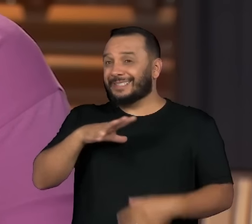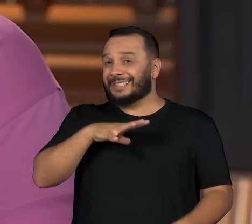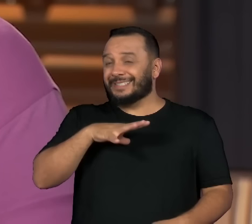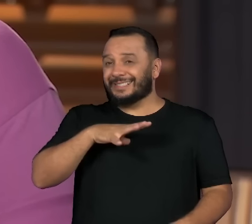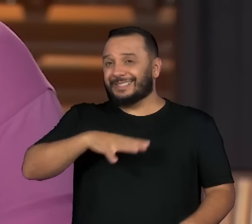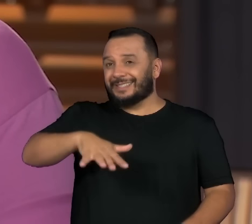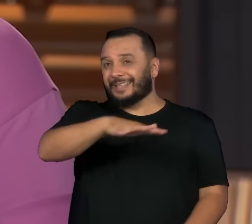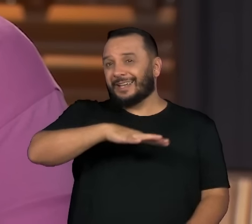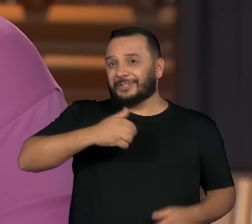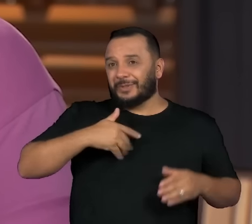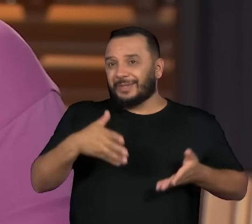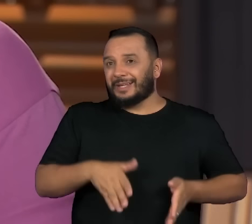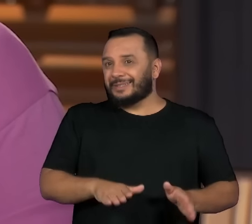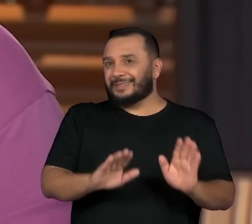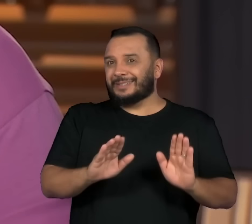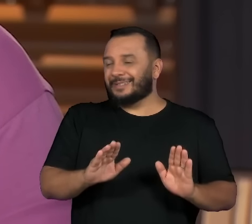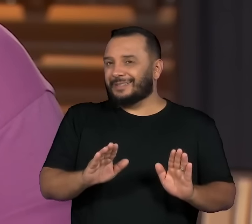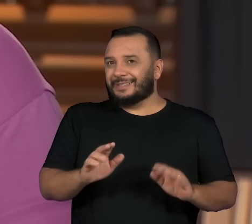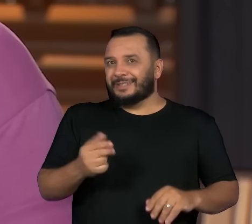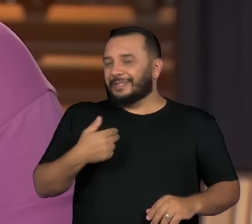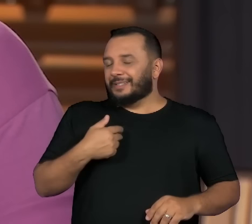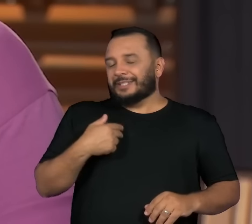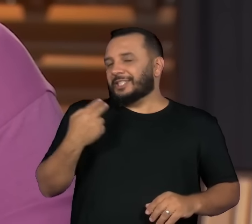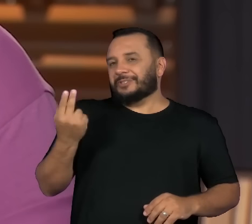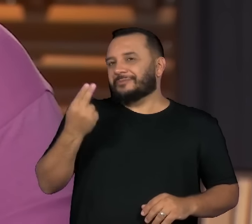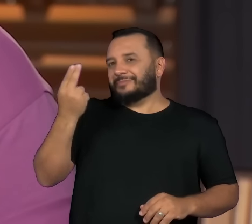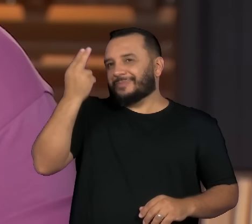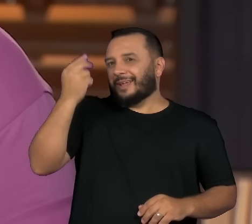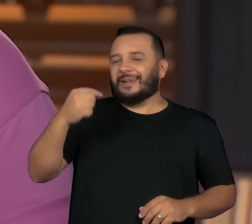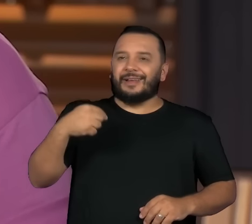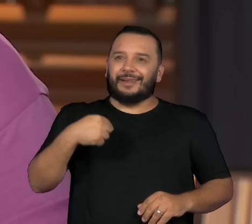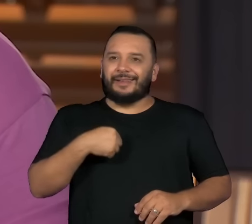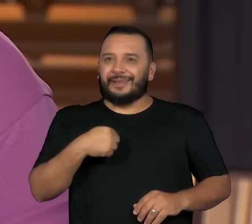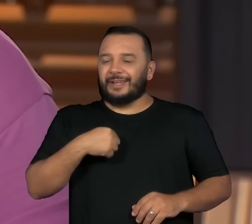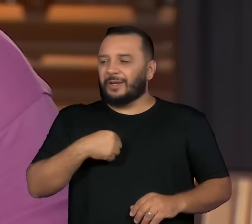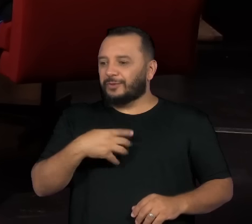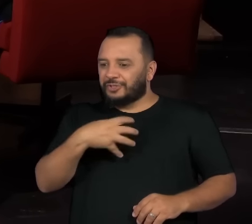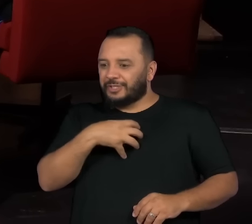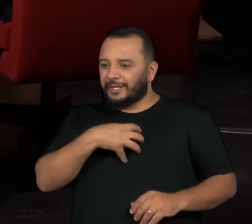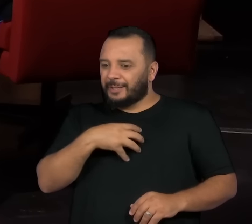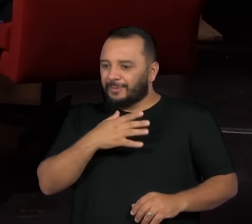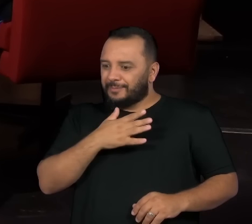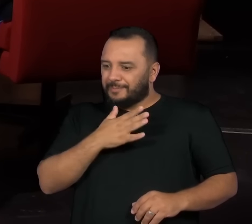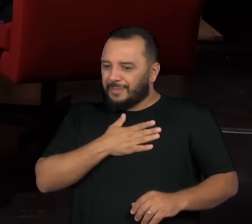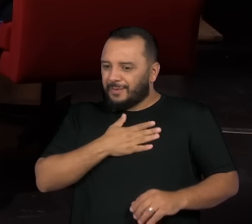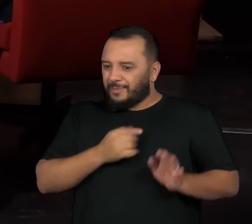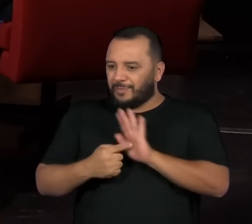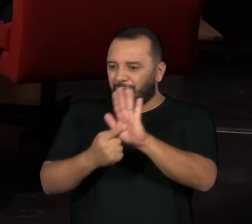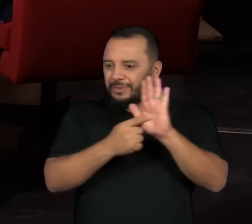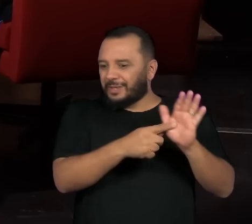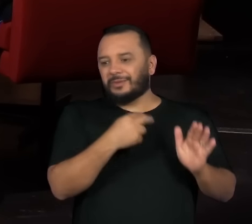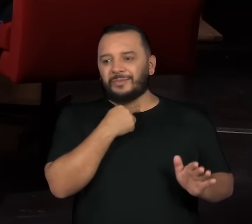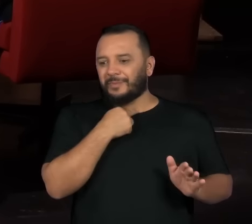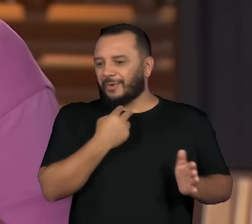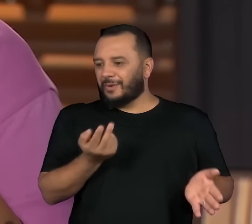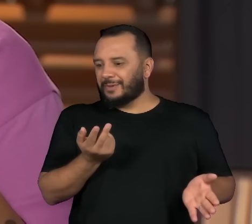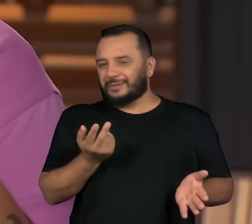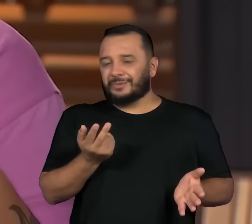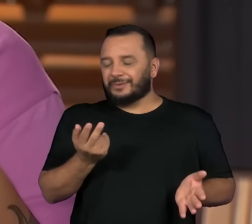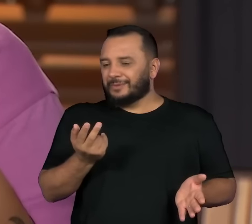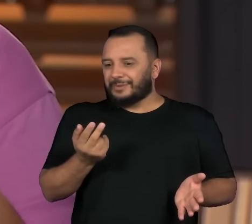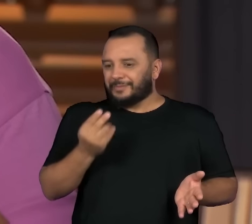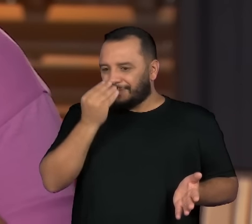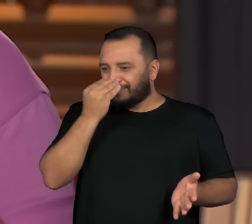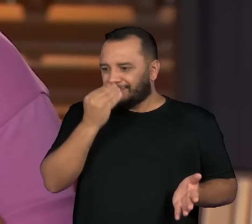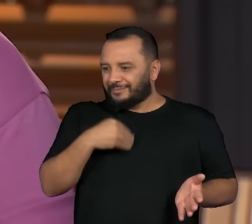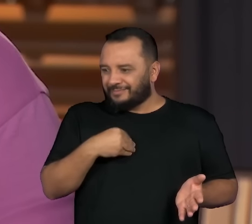o lugar de onde eu era, não me permitia que eu fosse exatamente como eu queria ser. Sim. Então, a ideia de fuga, a ideia